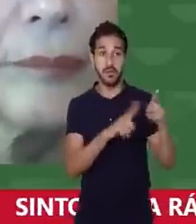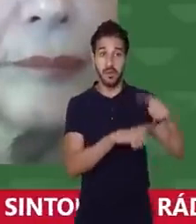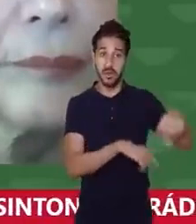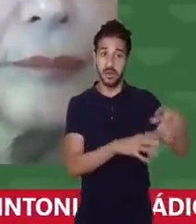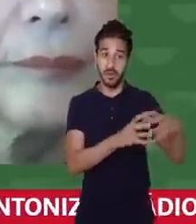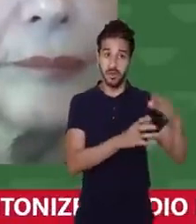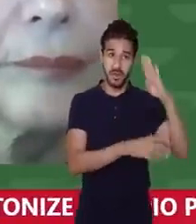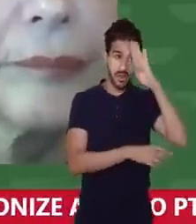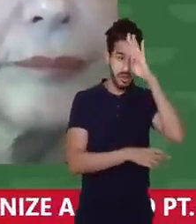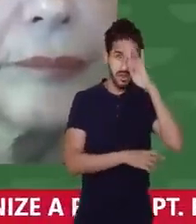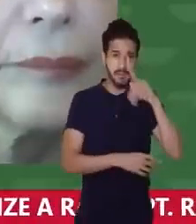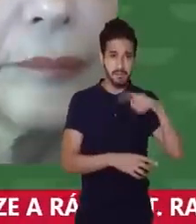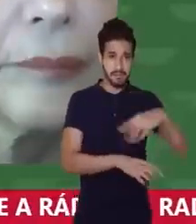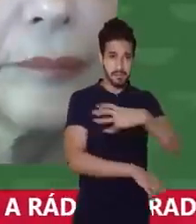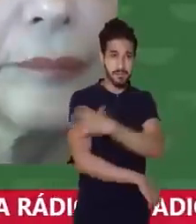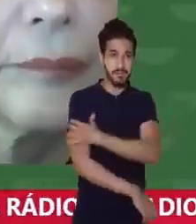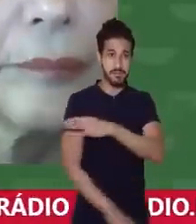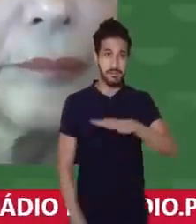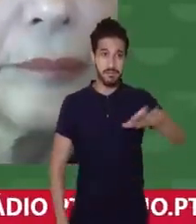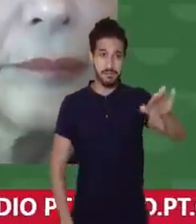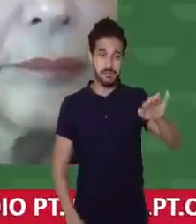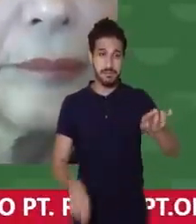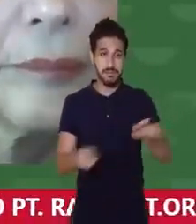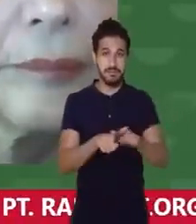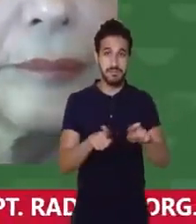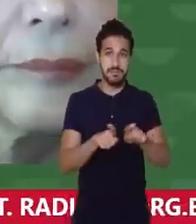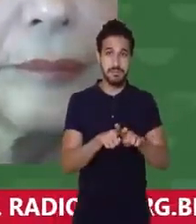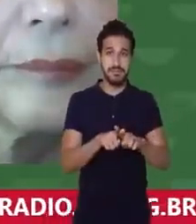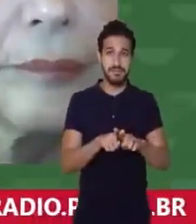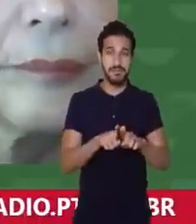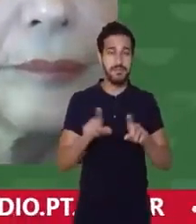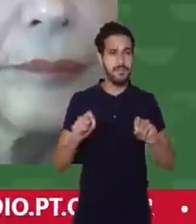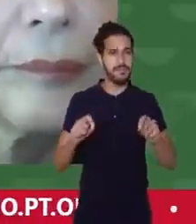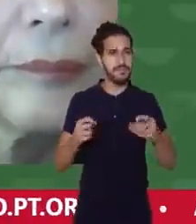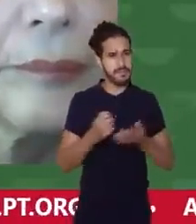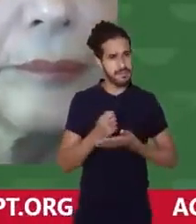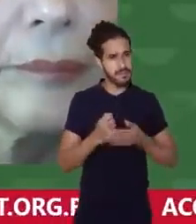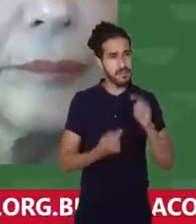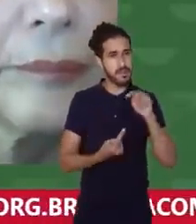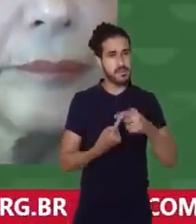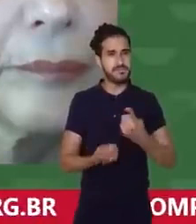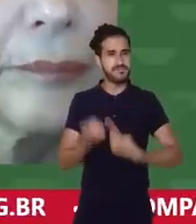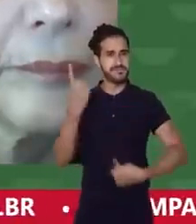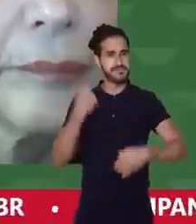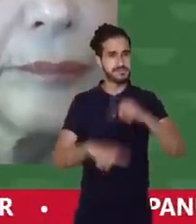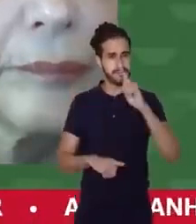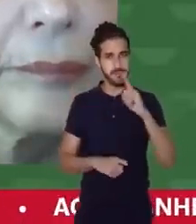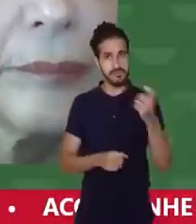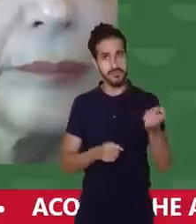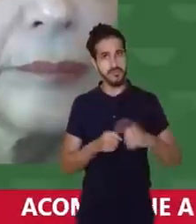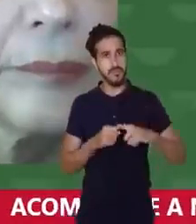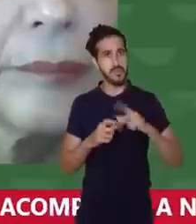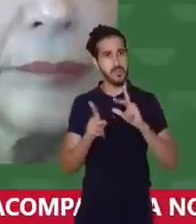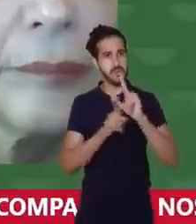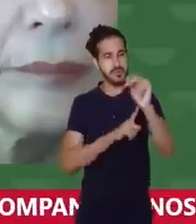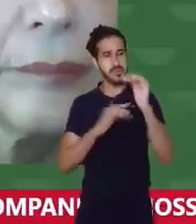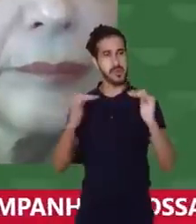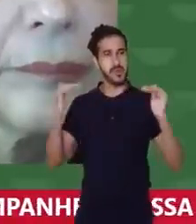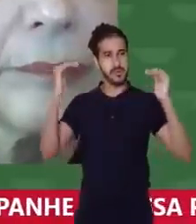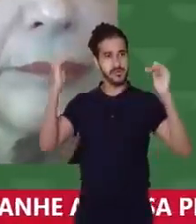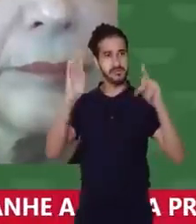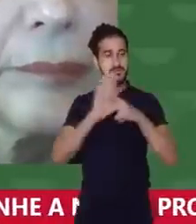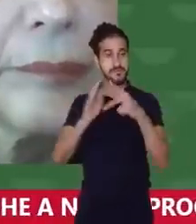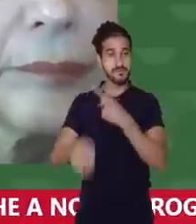bolsonarismo, esse fascismo, e ao mesmo tempo ter bases para reconstruir uma vitória, né,